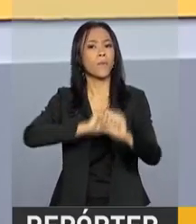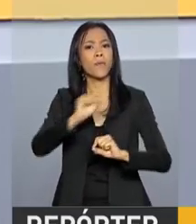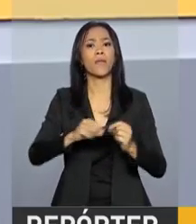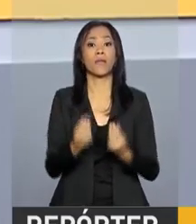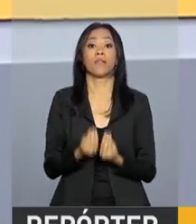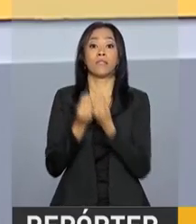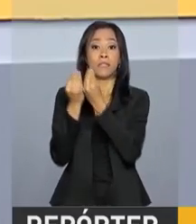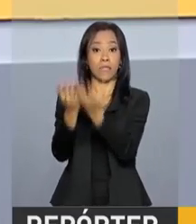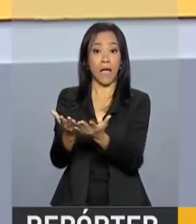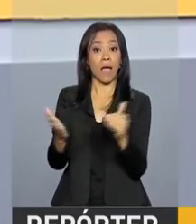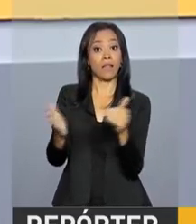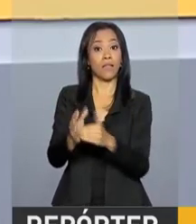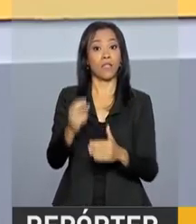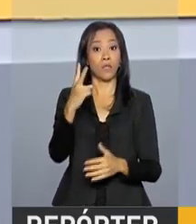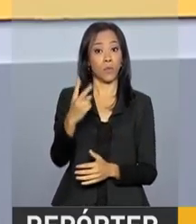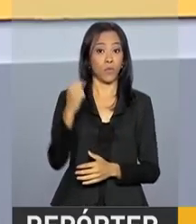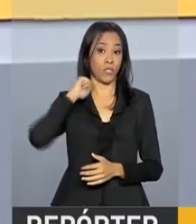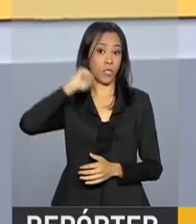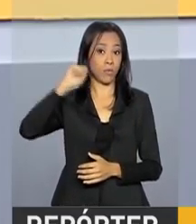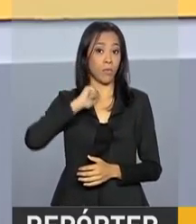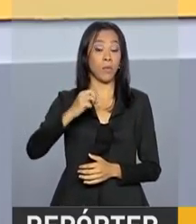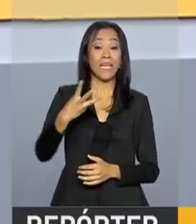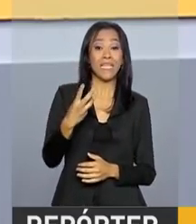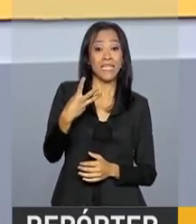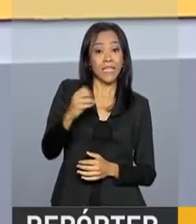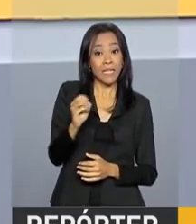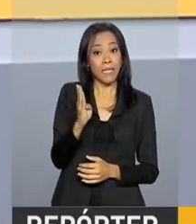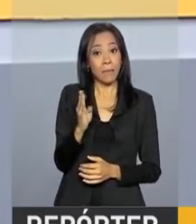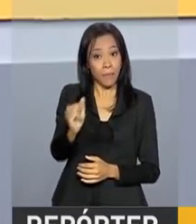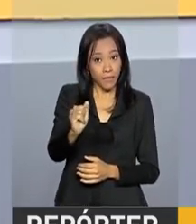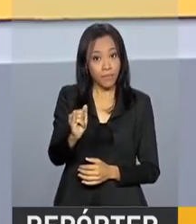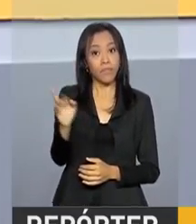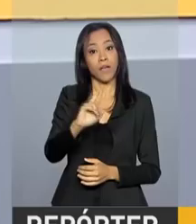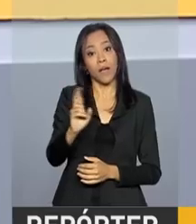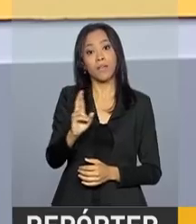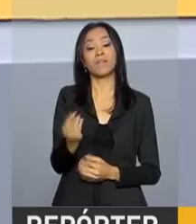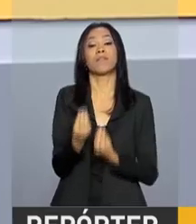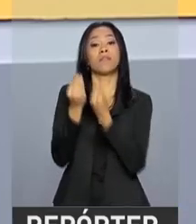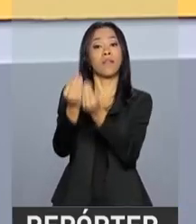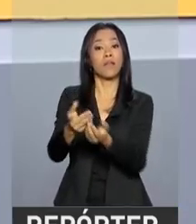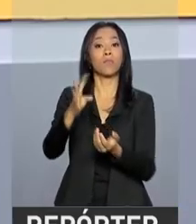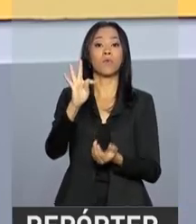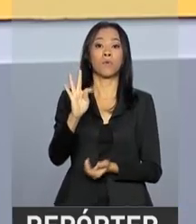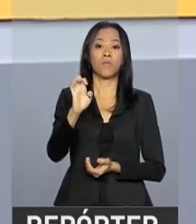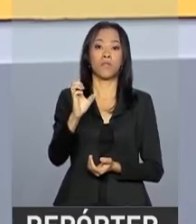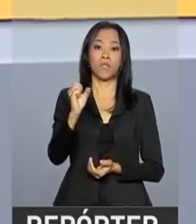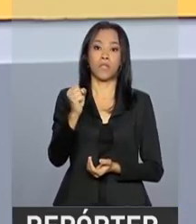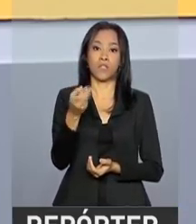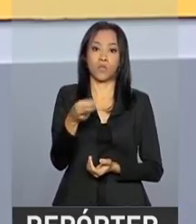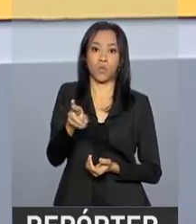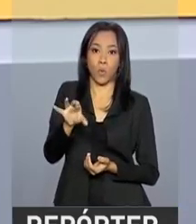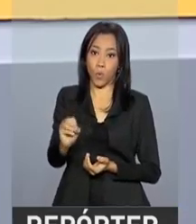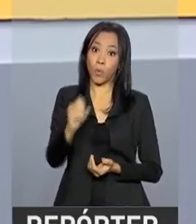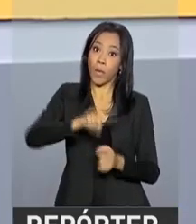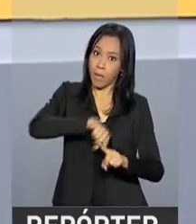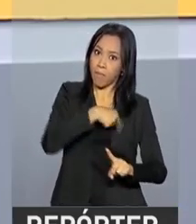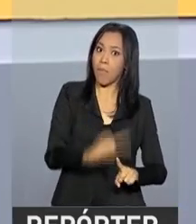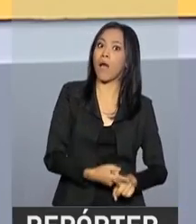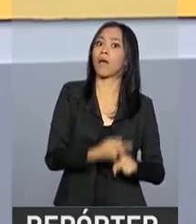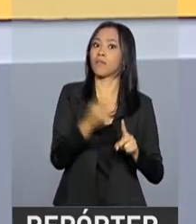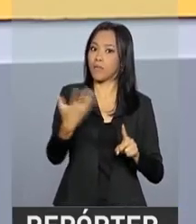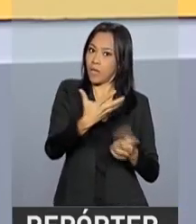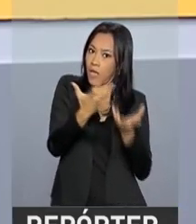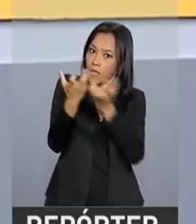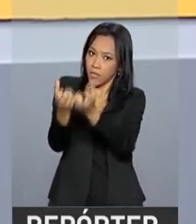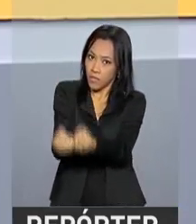2 de abril cerca de 30 bilhões de reais ao tesouro nacional é mais uma parcela de recursos recebidos anteriormente pelo banco